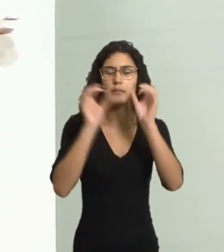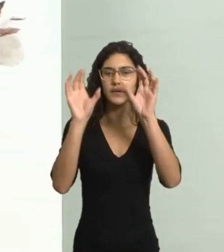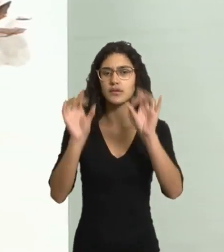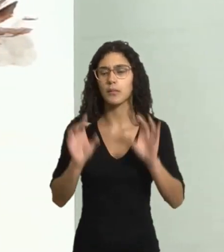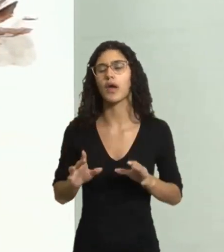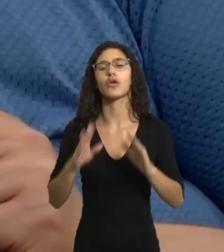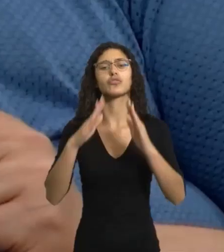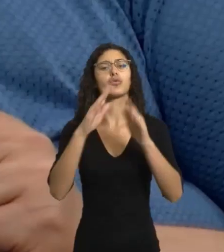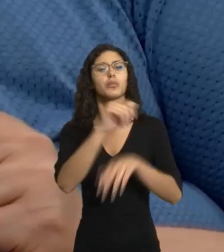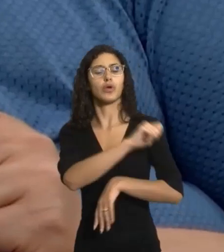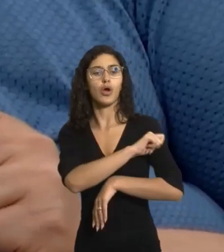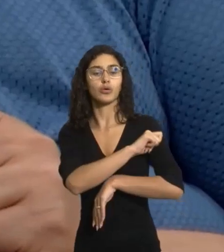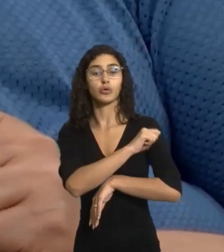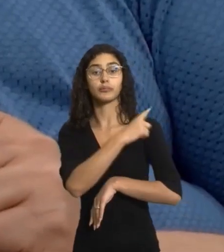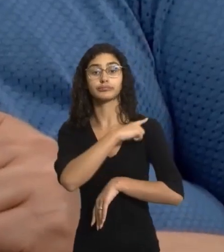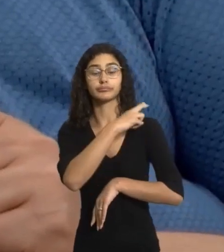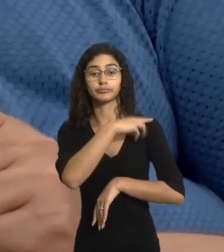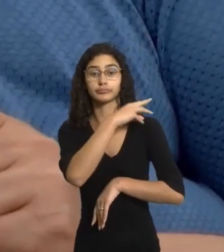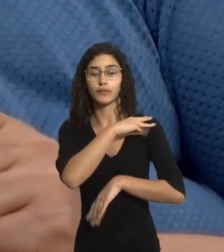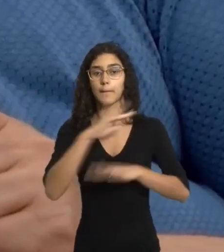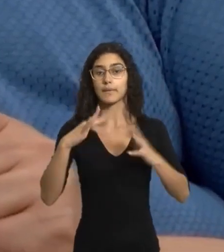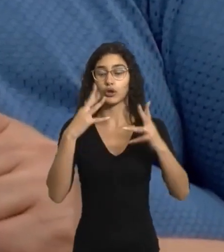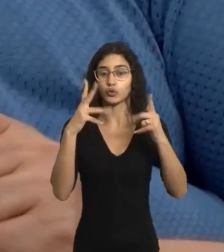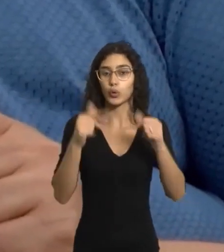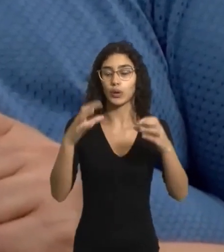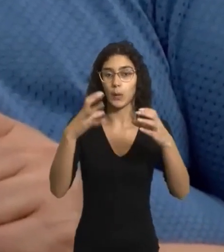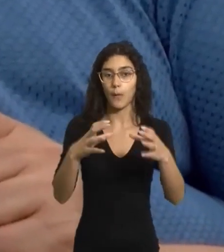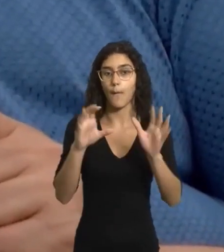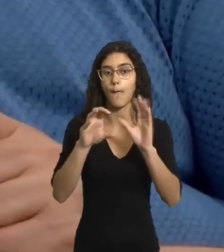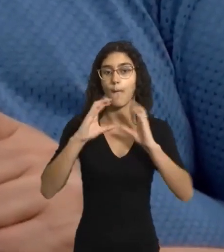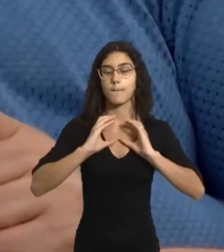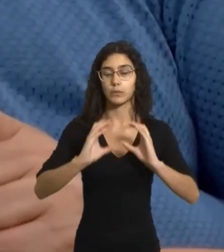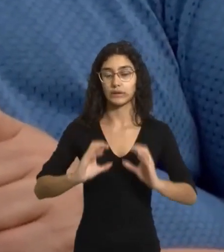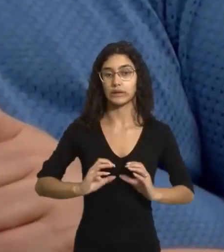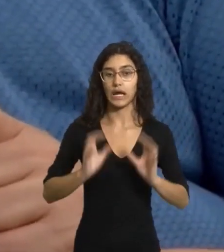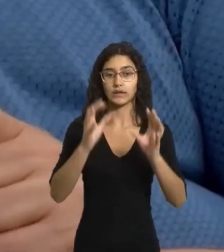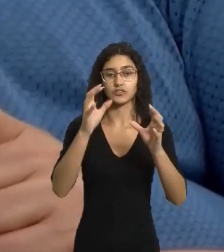do ensino médio, para toda a comunidade escolar. Ele é